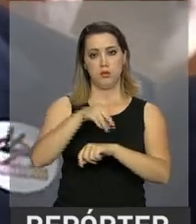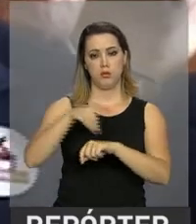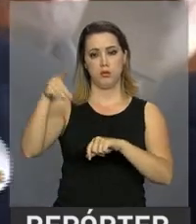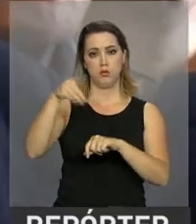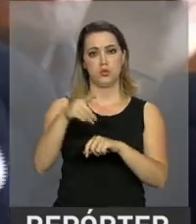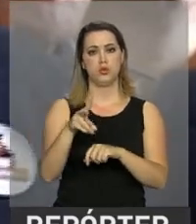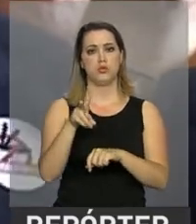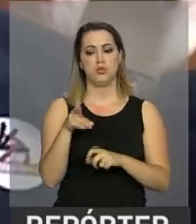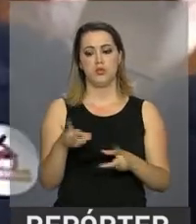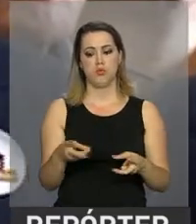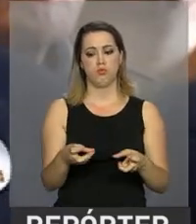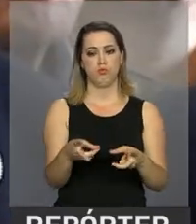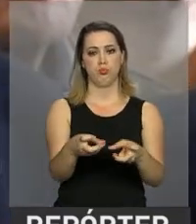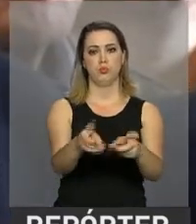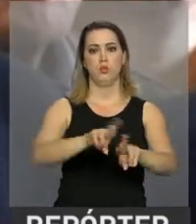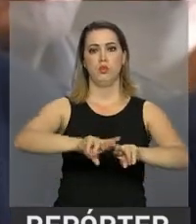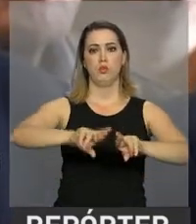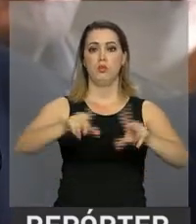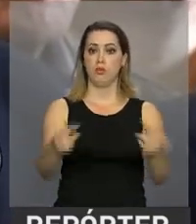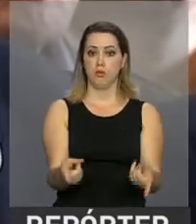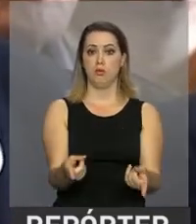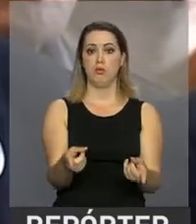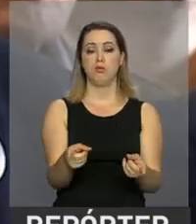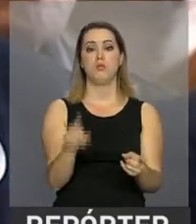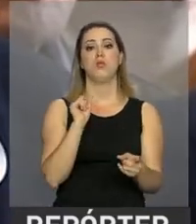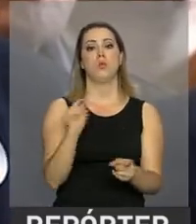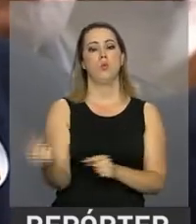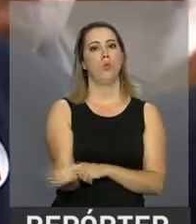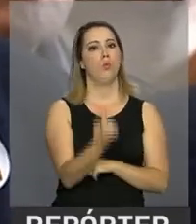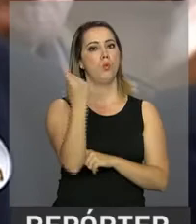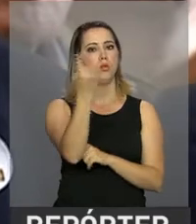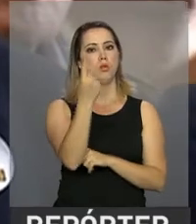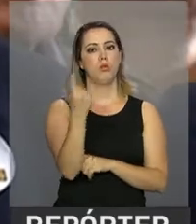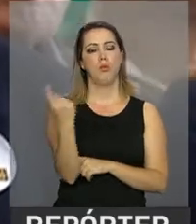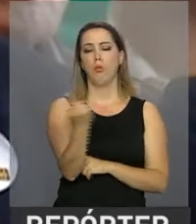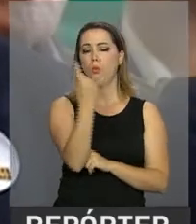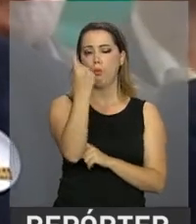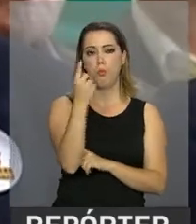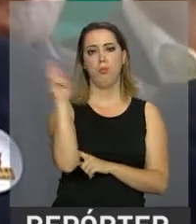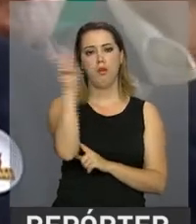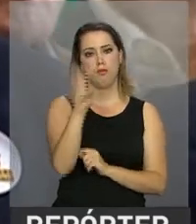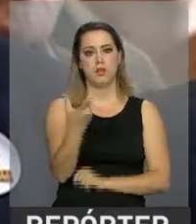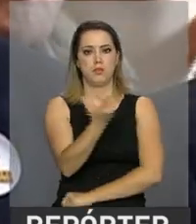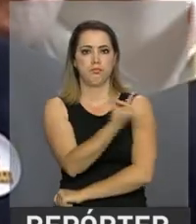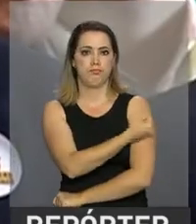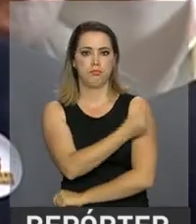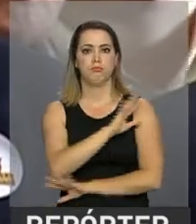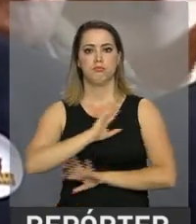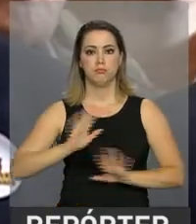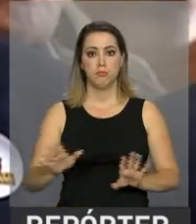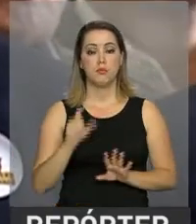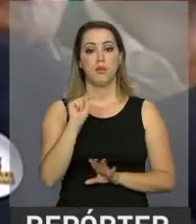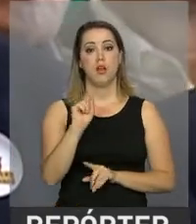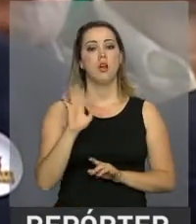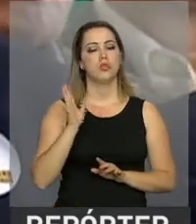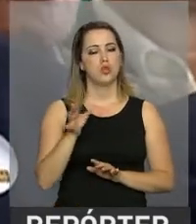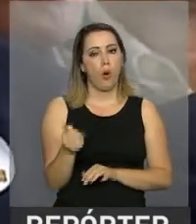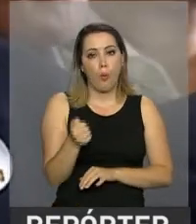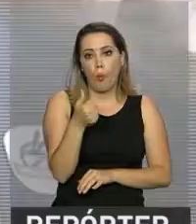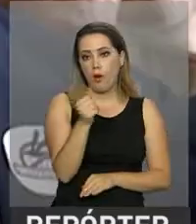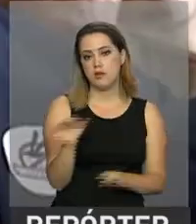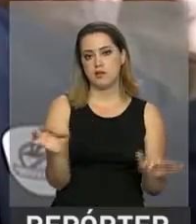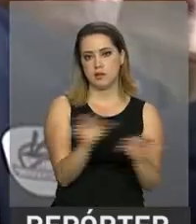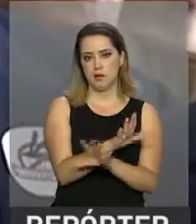de vírus, e de outro lado, única, que é dose única, já está na última fase, que é a fase